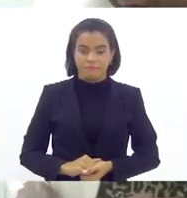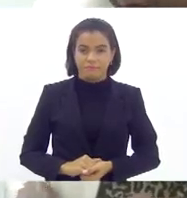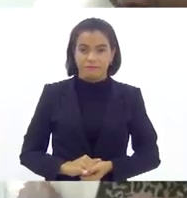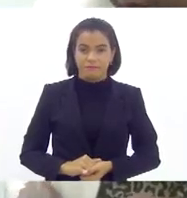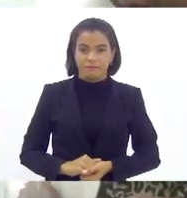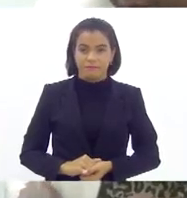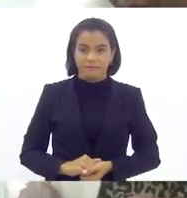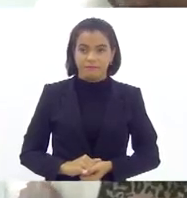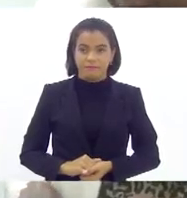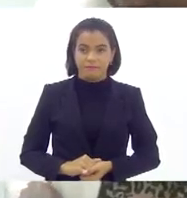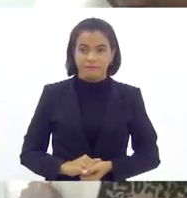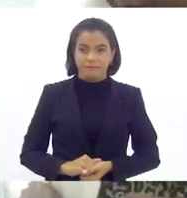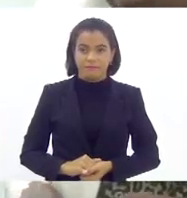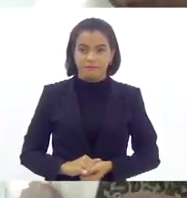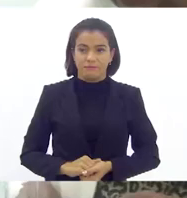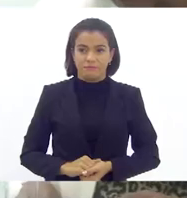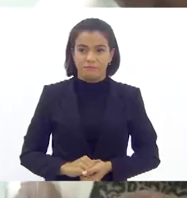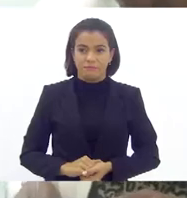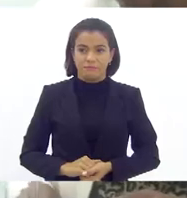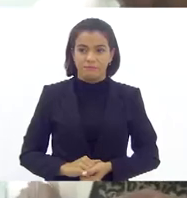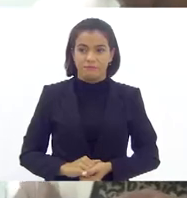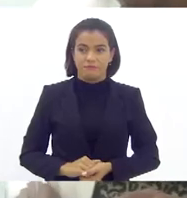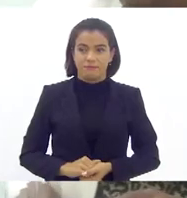Lazá, é Mariô,